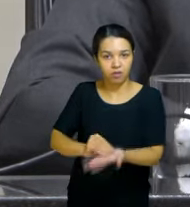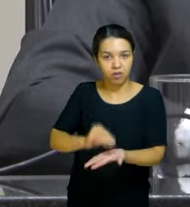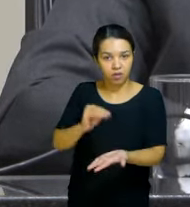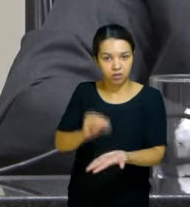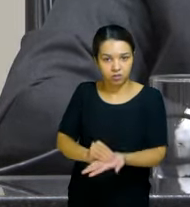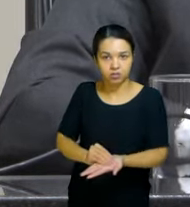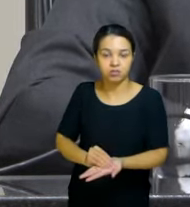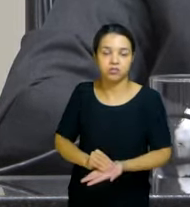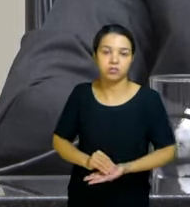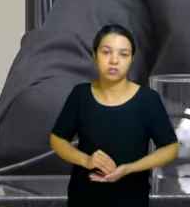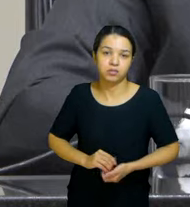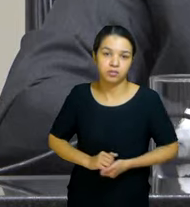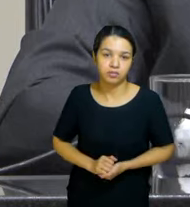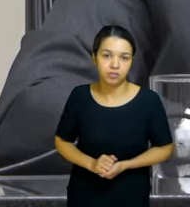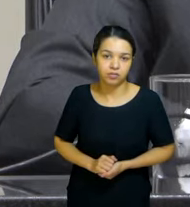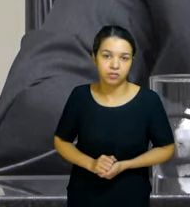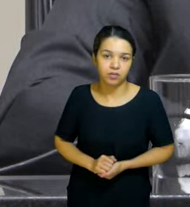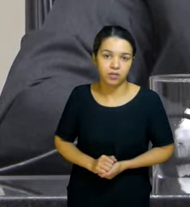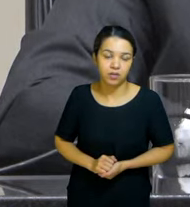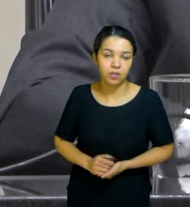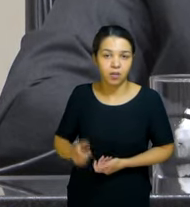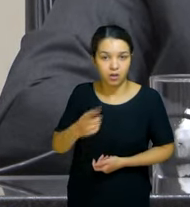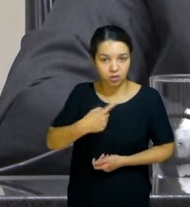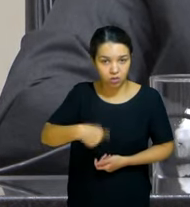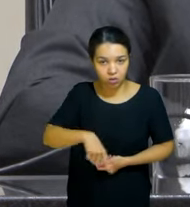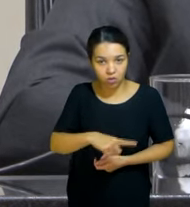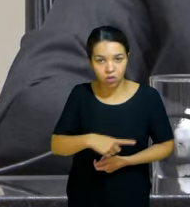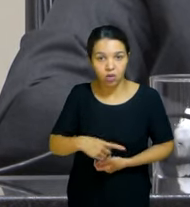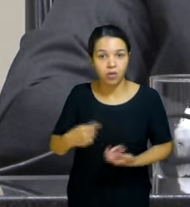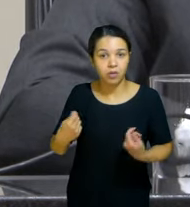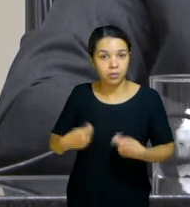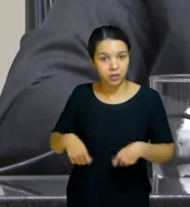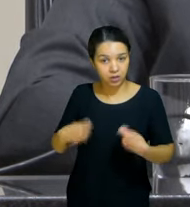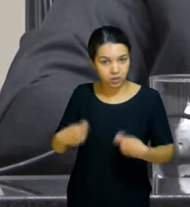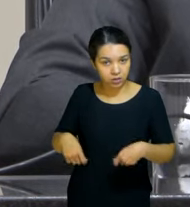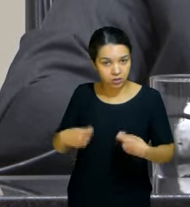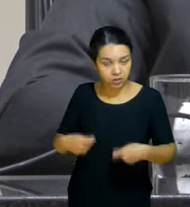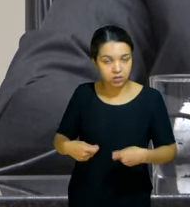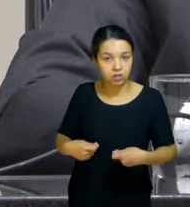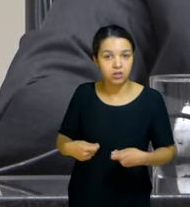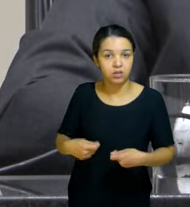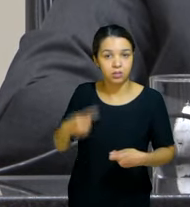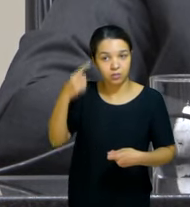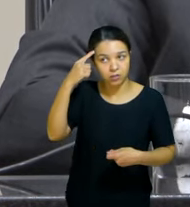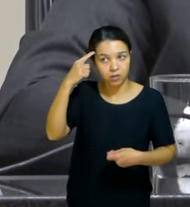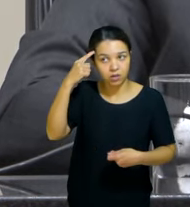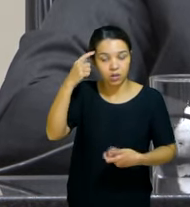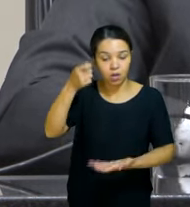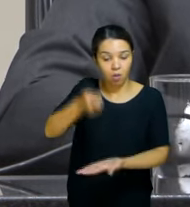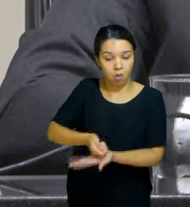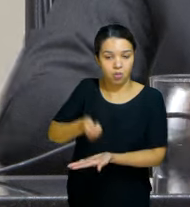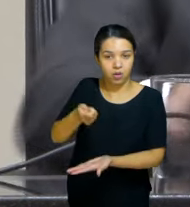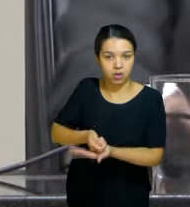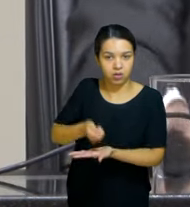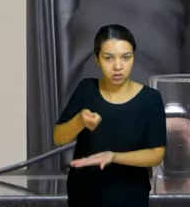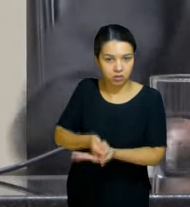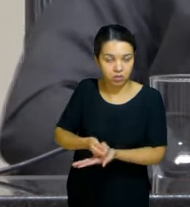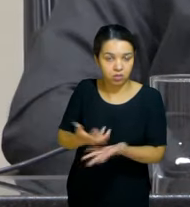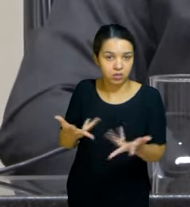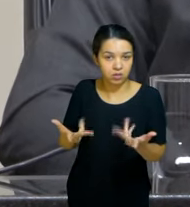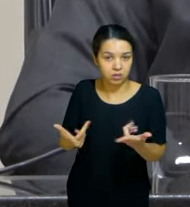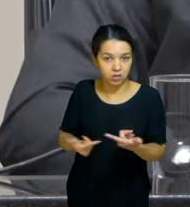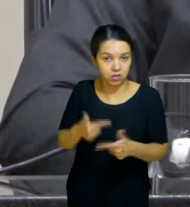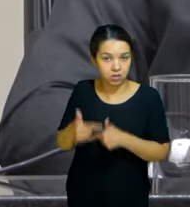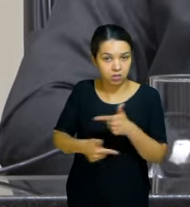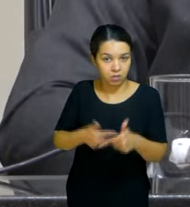Compreendo tudo isso, mas eu compreendo que nós temos obrigação com a excelência na prestação de serviço público. É um compromisso do